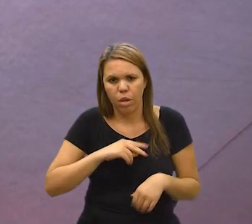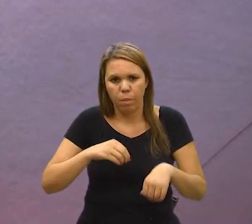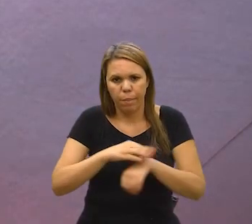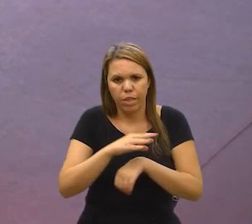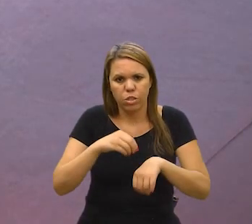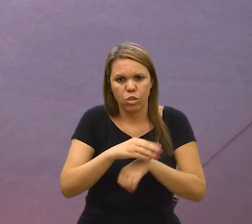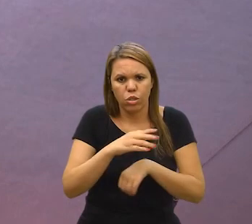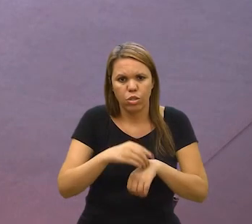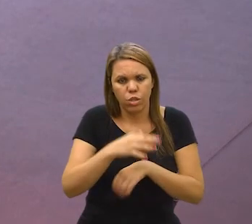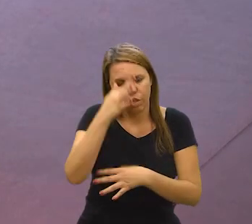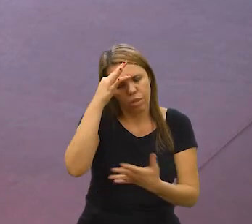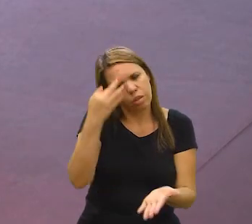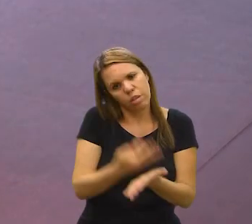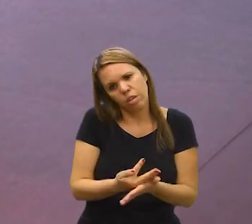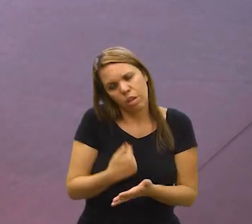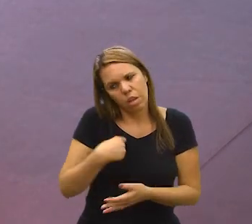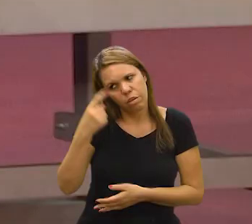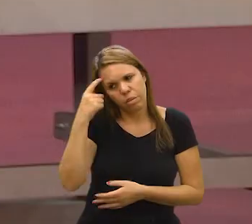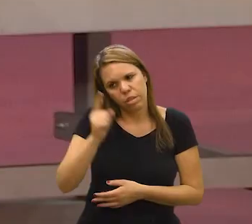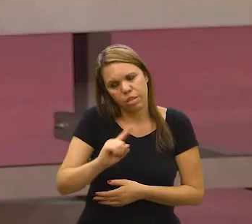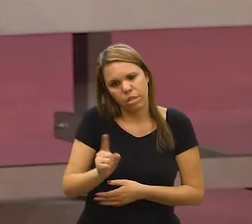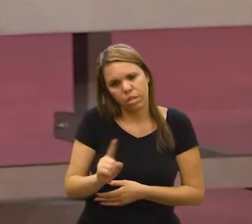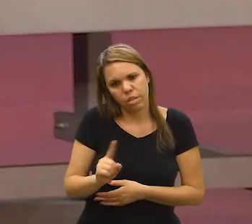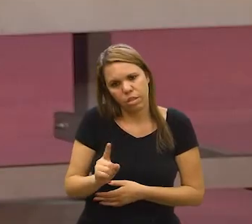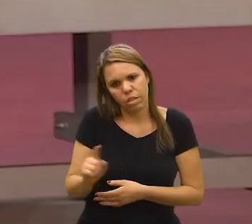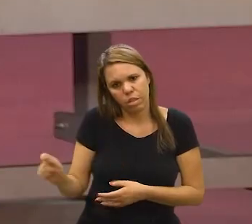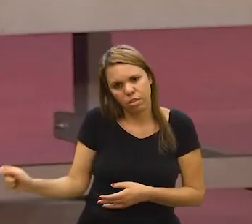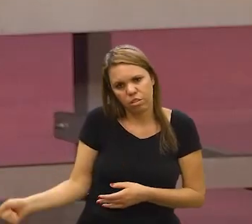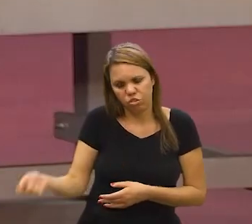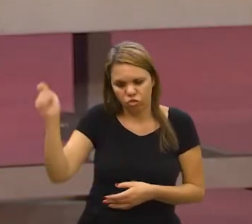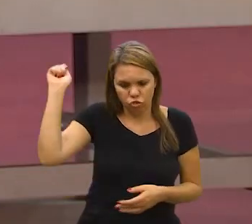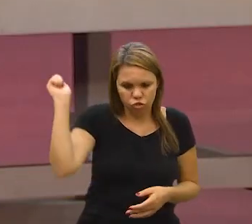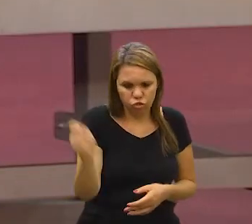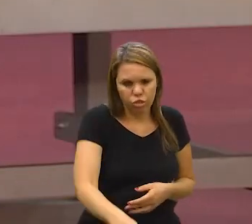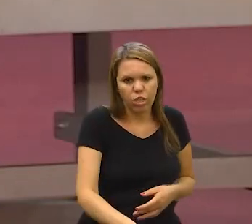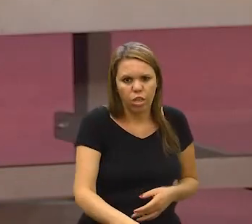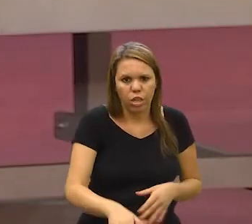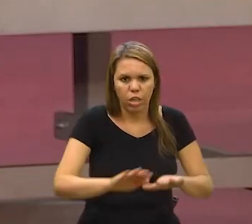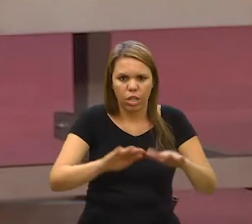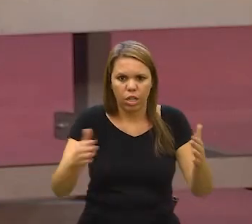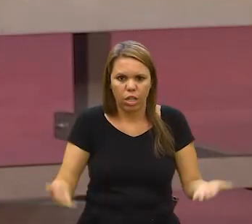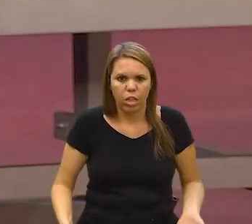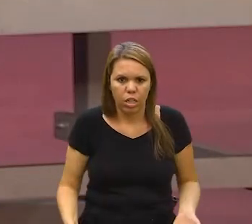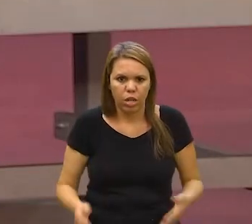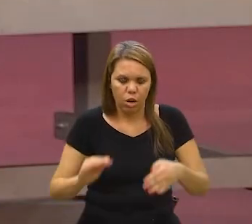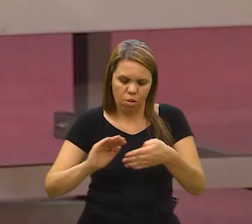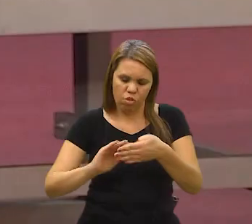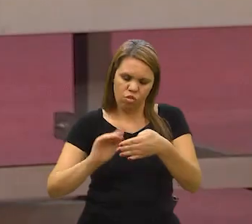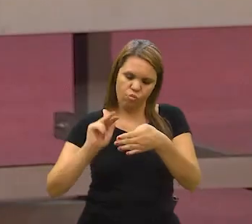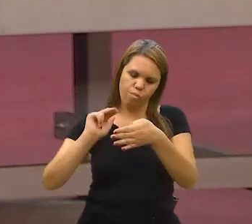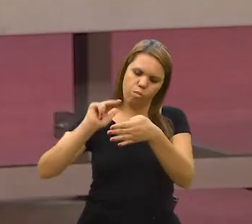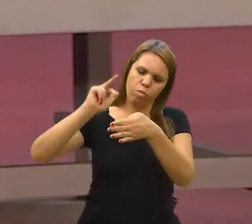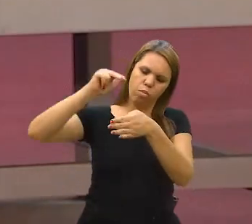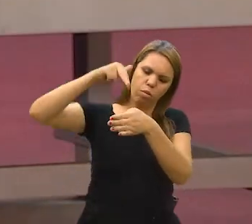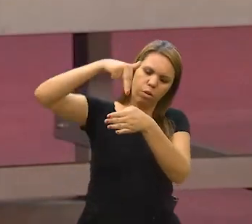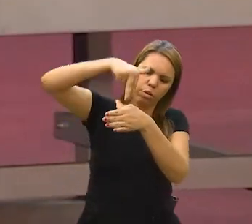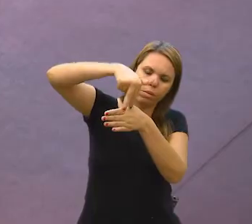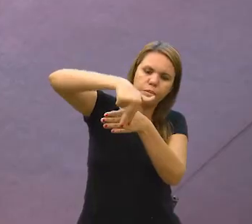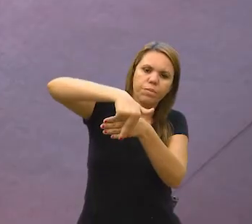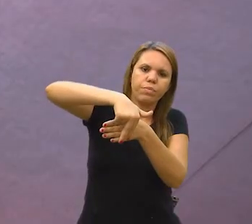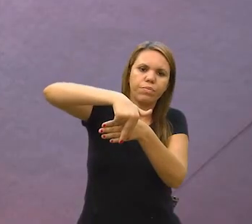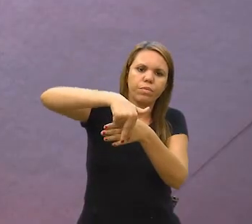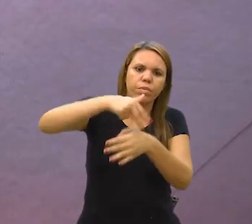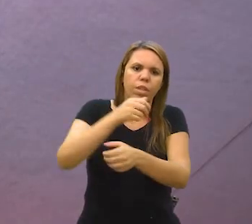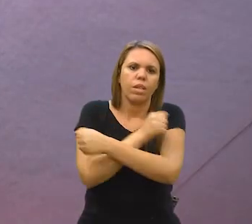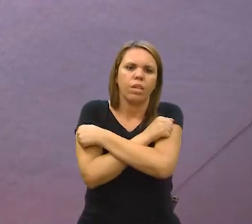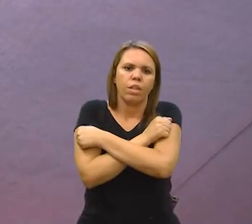confiança que ele me passou ali. Então na hora que acabou o jogo eu não pensei. Eu joguei a raquete na mesa e pulei um aparador mais alto do que esse que a gente tem aqui